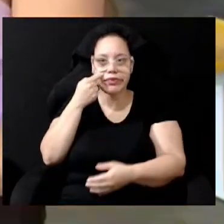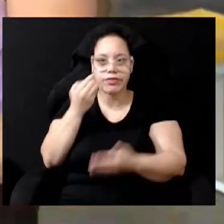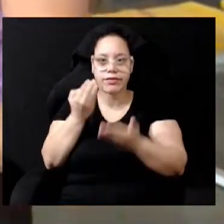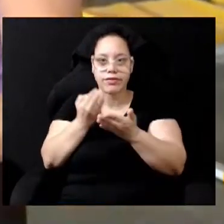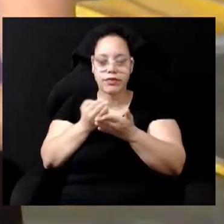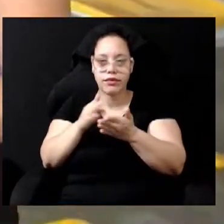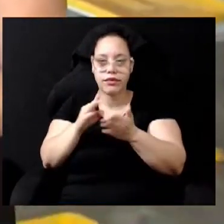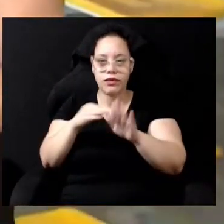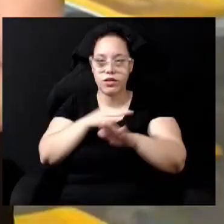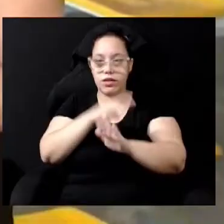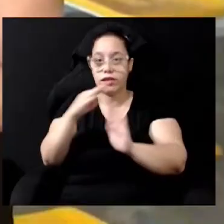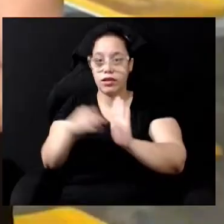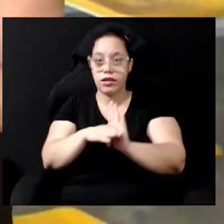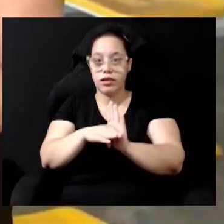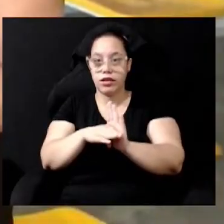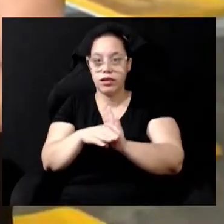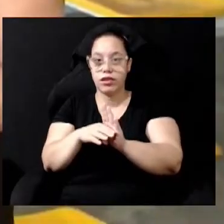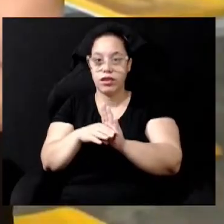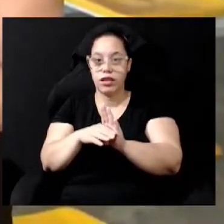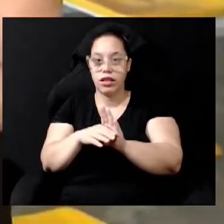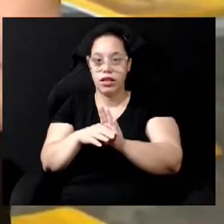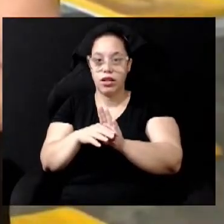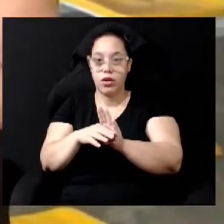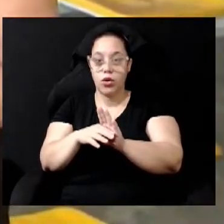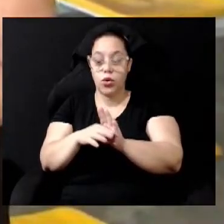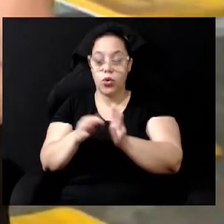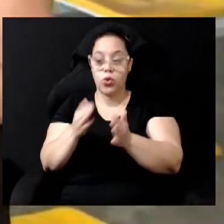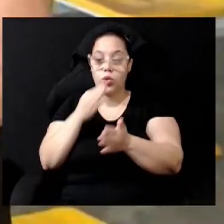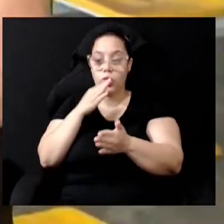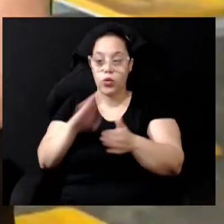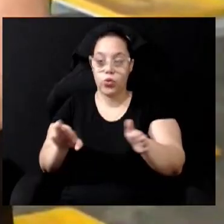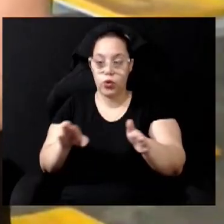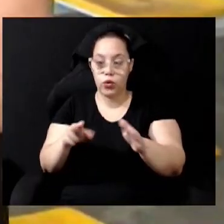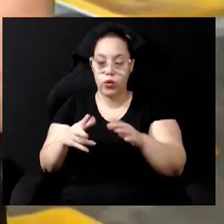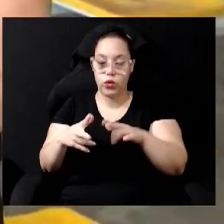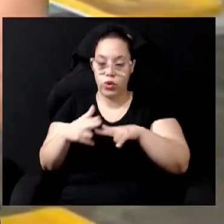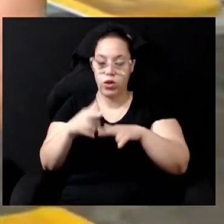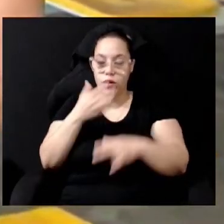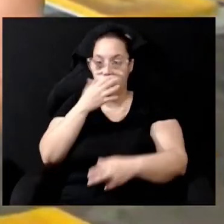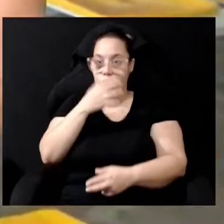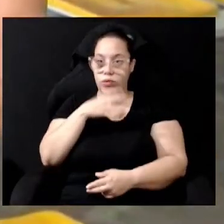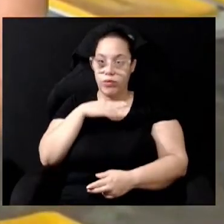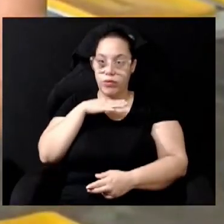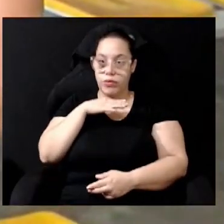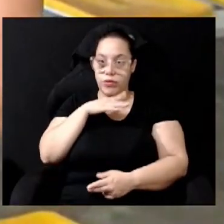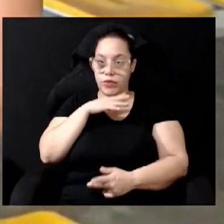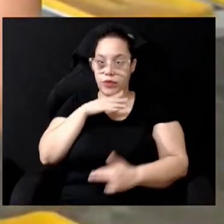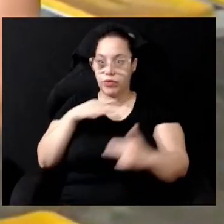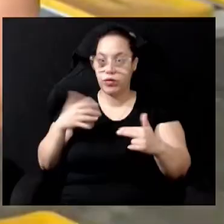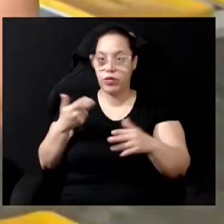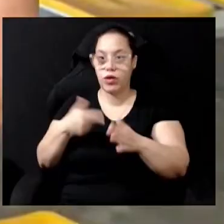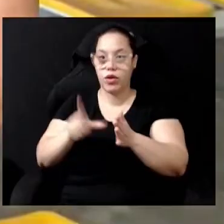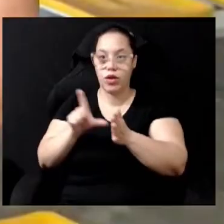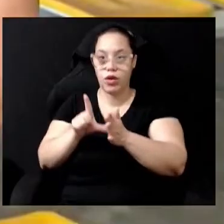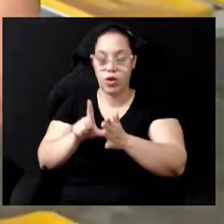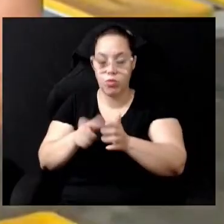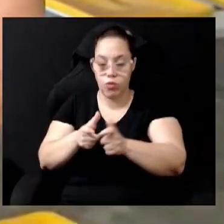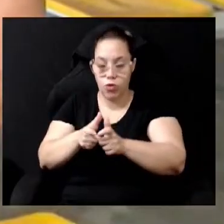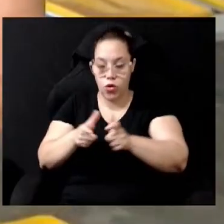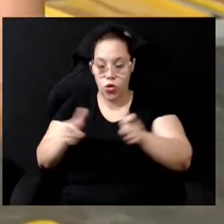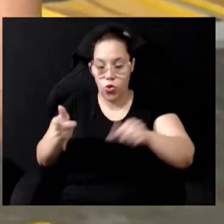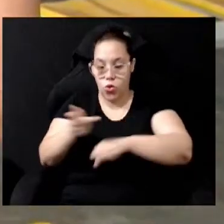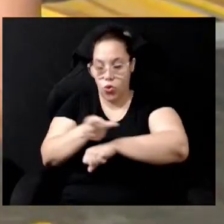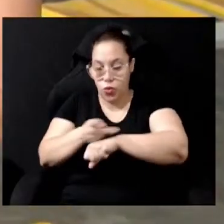gente chegou junto com o último inscrito para castração de cães, né? Isso. Ontem a procura foi bem grande, né? A gente